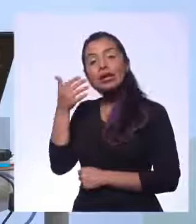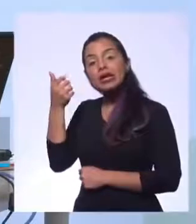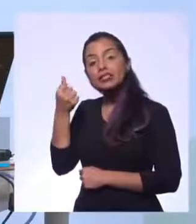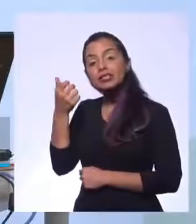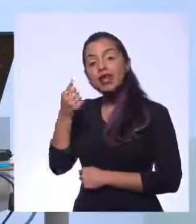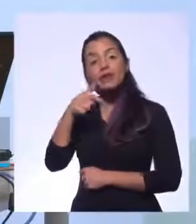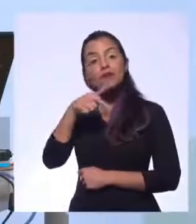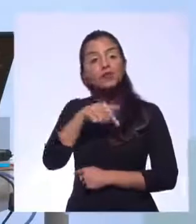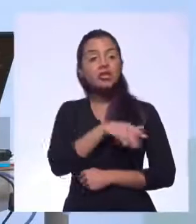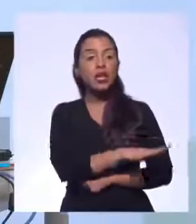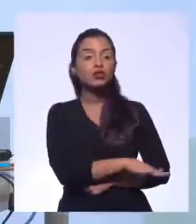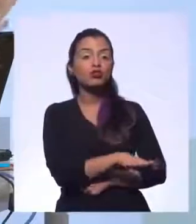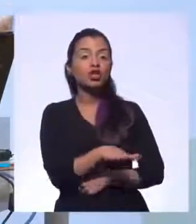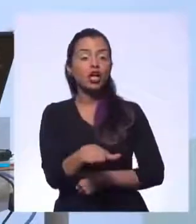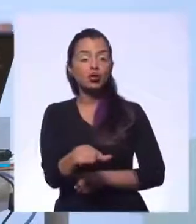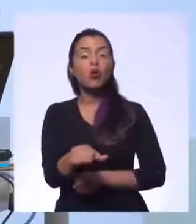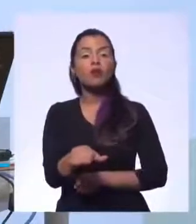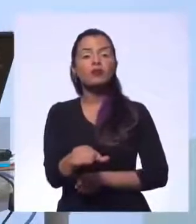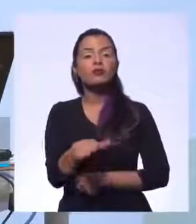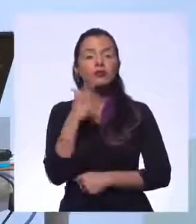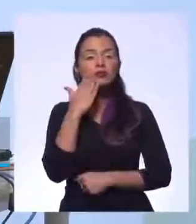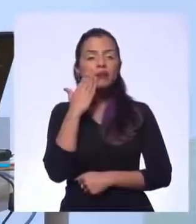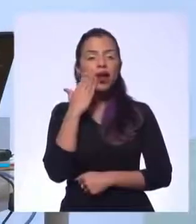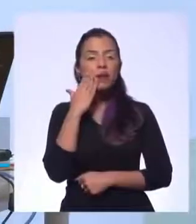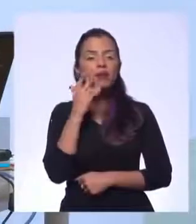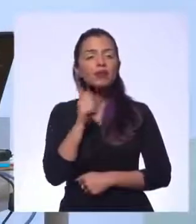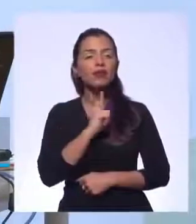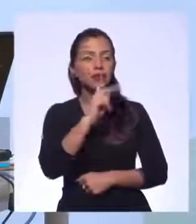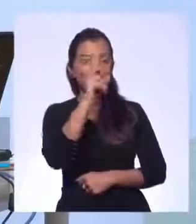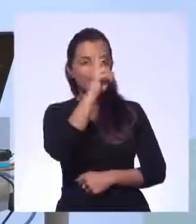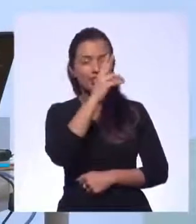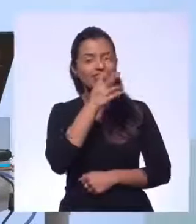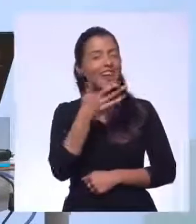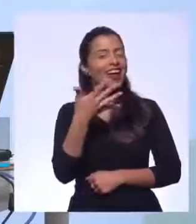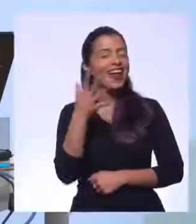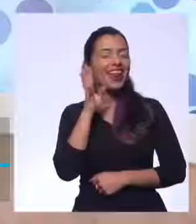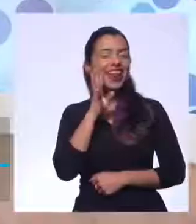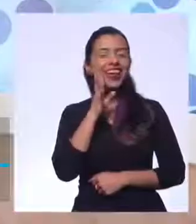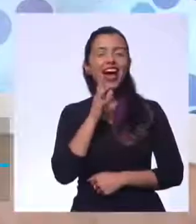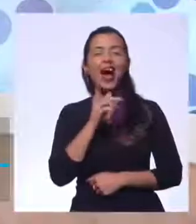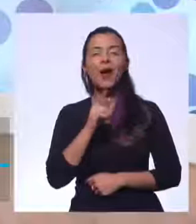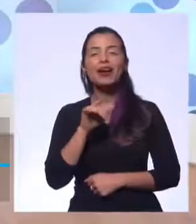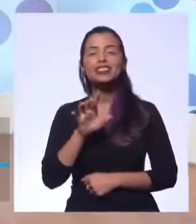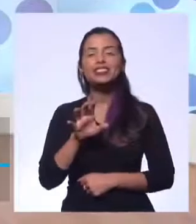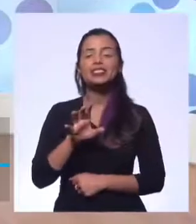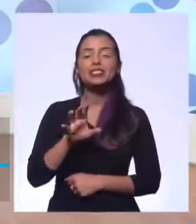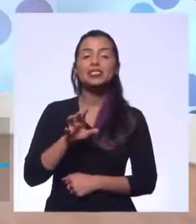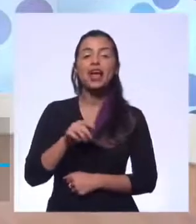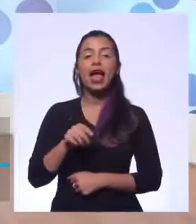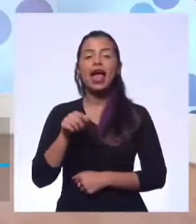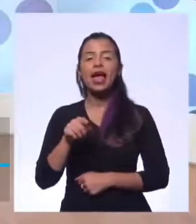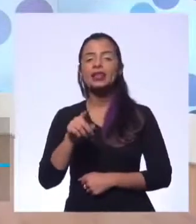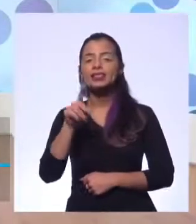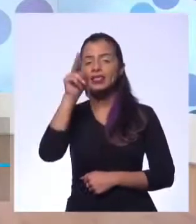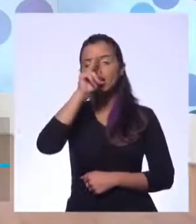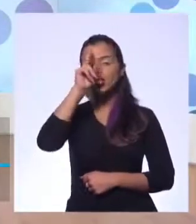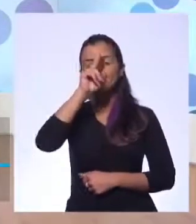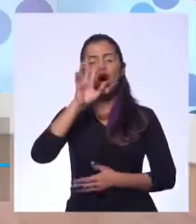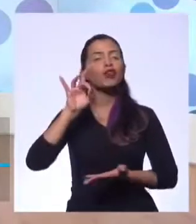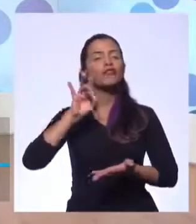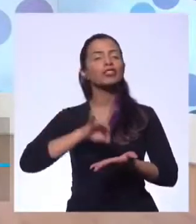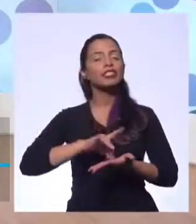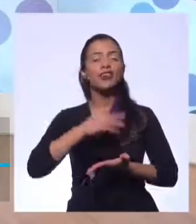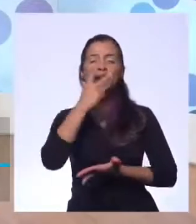algumas histórias começam lá. Essa é a história oficial. Eu adoro. Verdade. Eu me divirto vendo, porque assim, eu acho que é